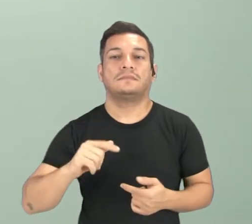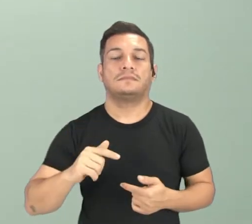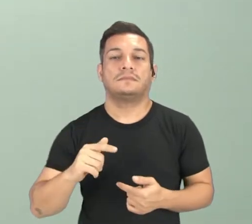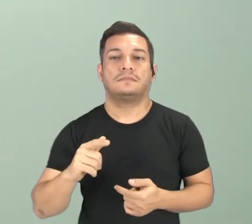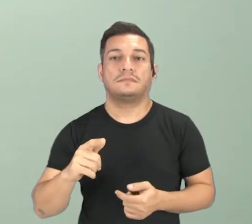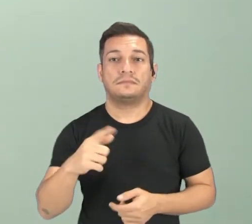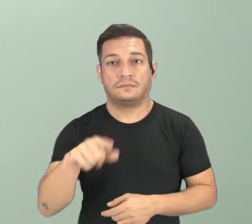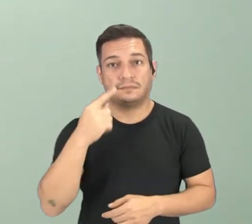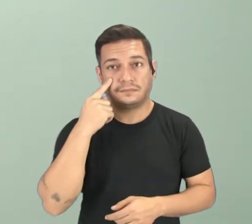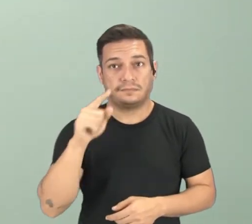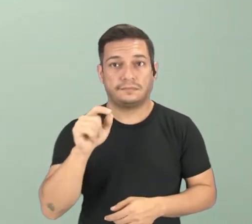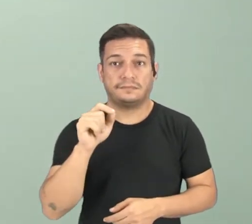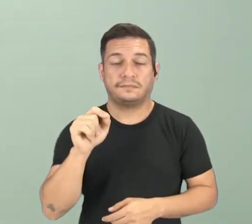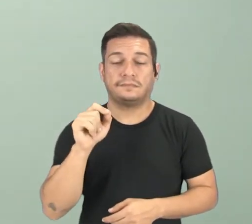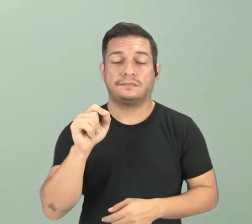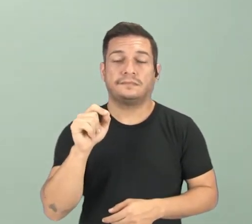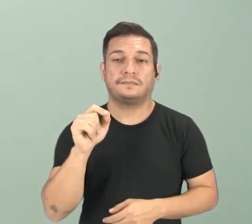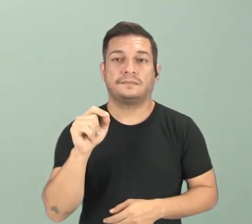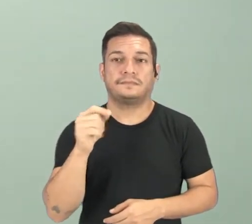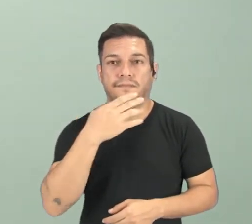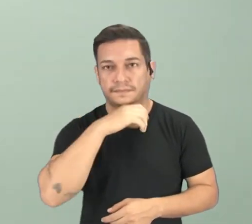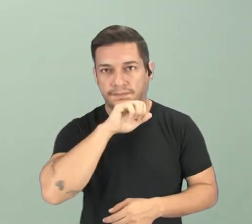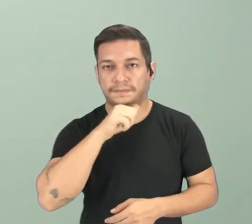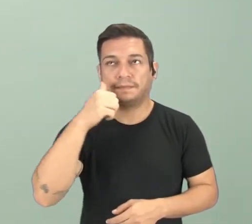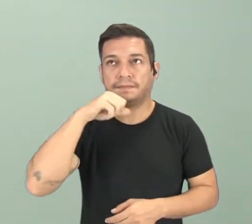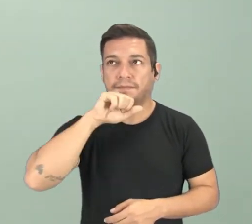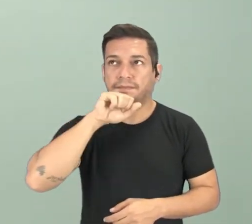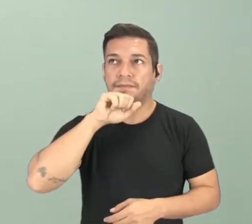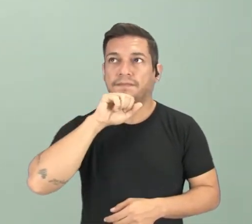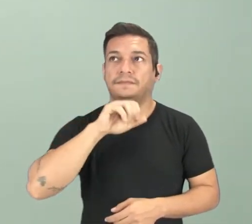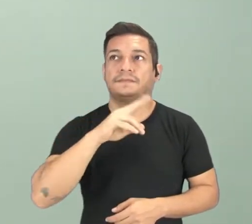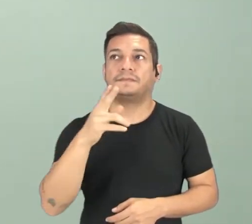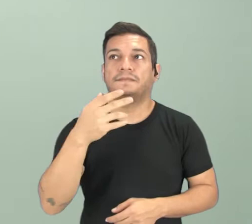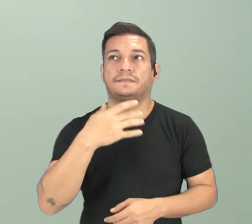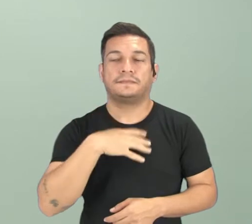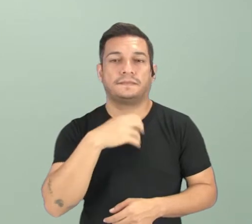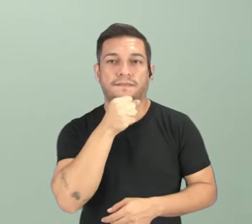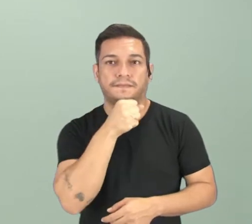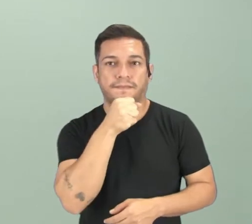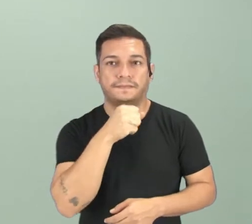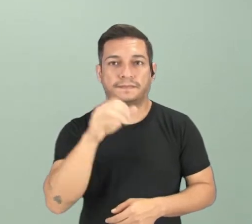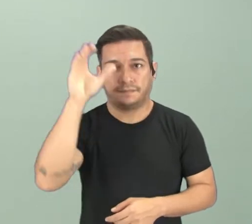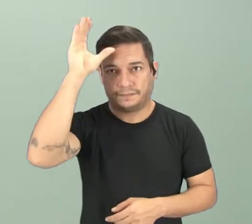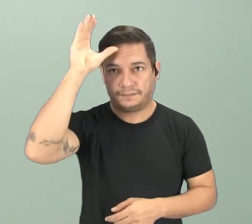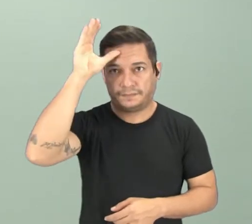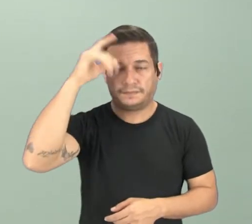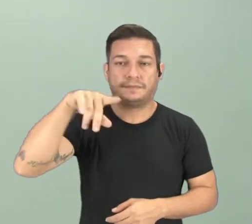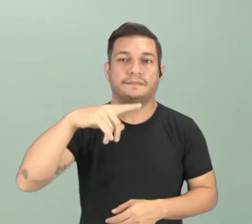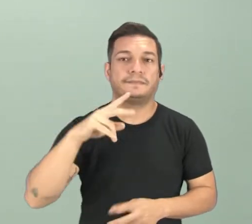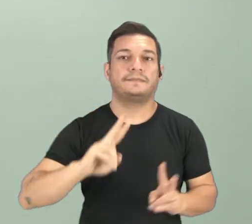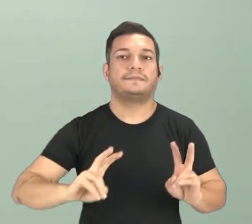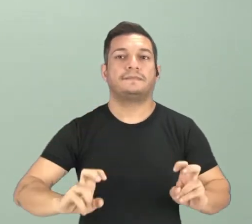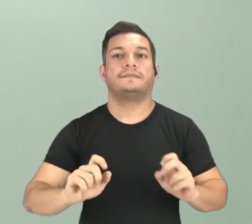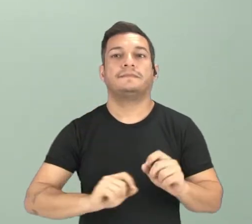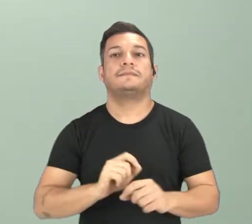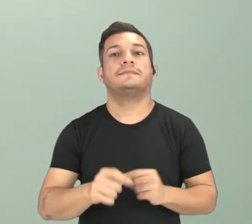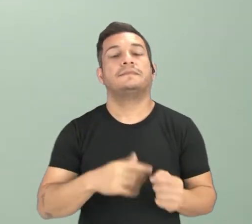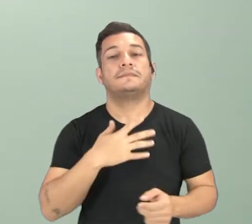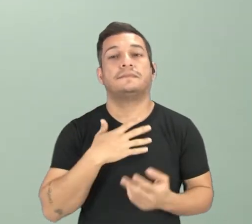Se você olhar para você, para o seu pai, para sua mãe, ou para os seus avós, ou para os seus tios, você vai ver que você